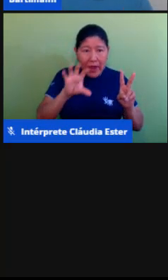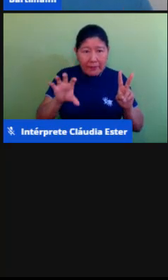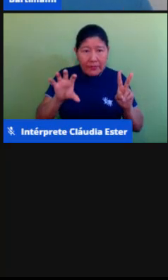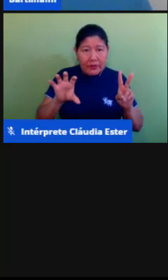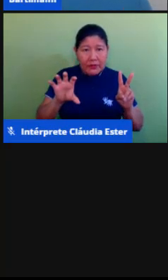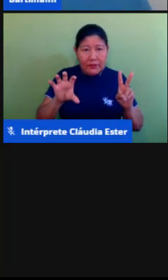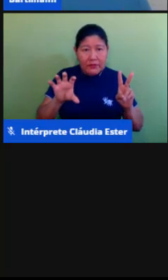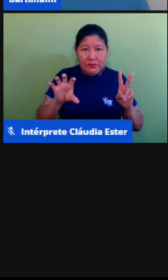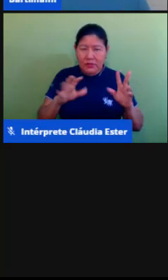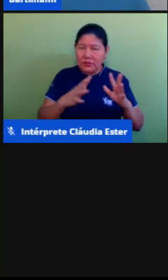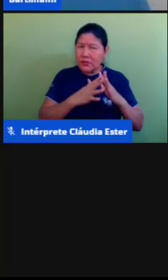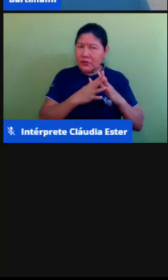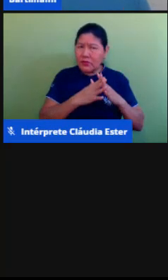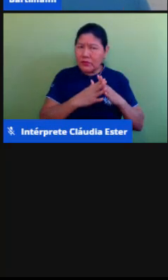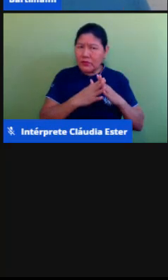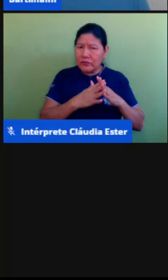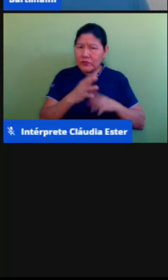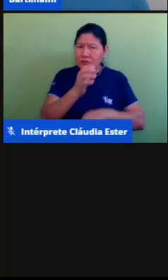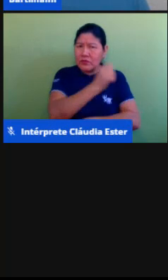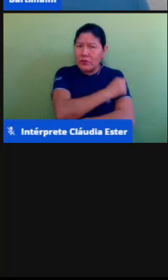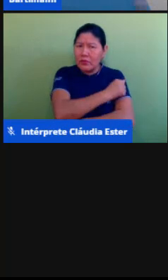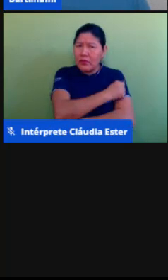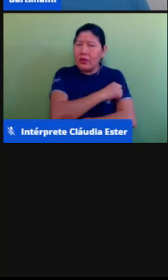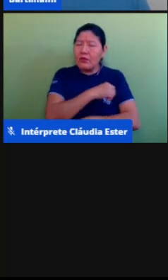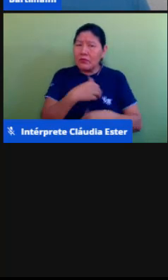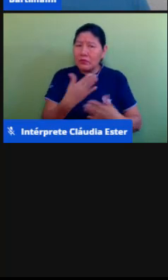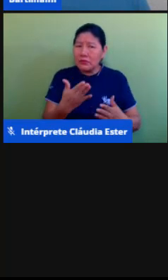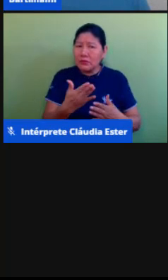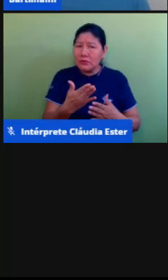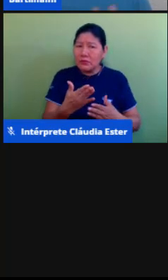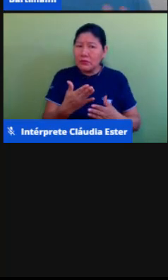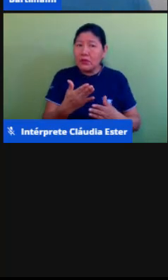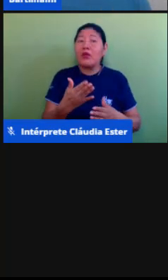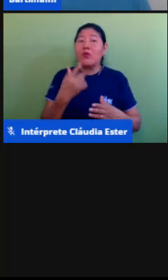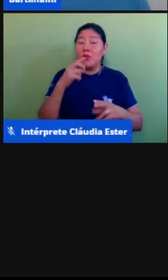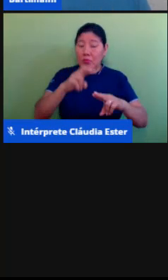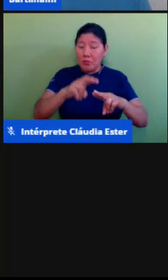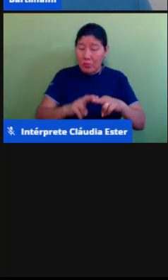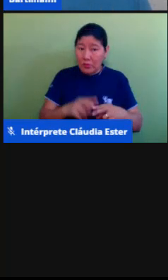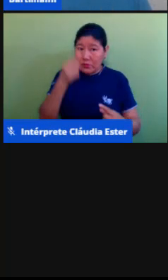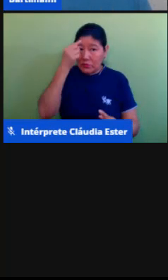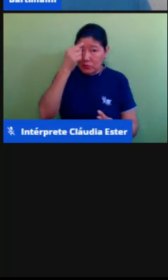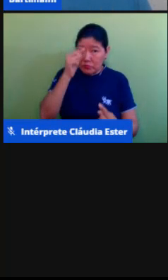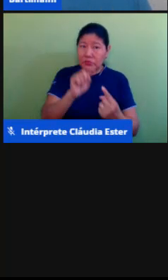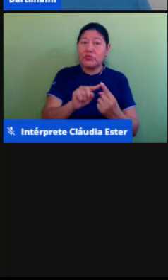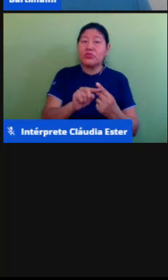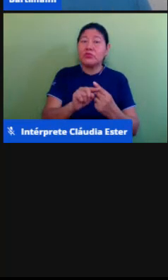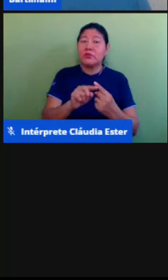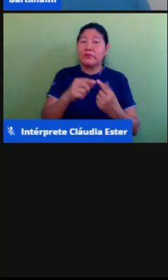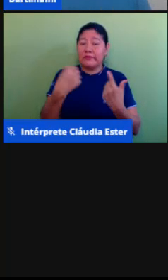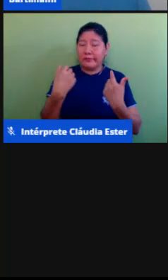complexo para o aluno. Então, dependendo aonde você quer chegar com o aluno, você vai dizer